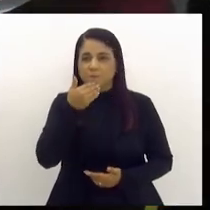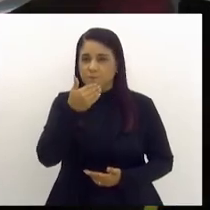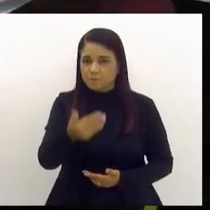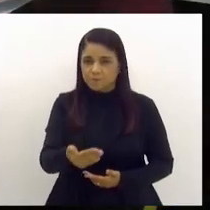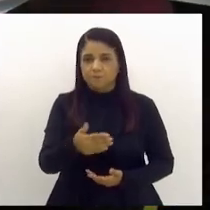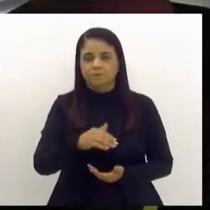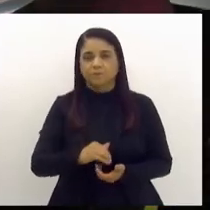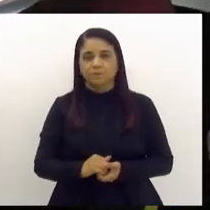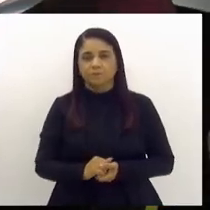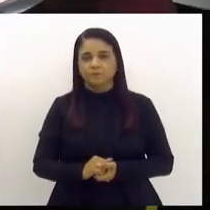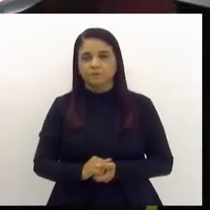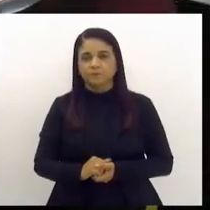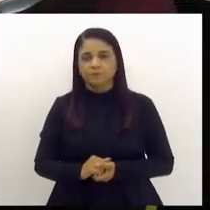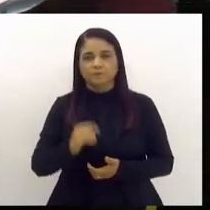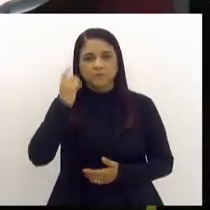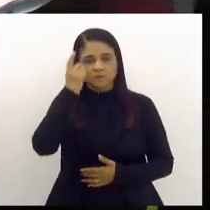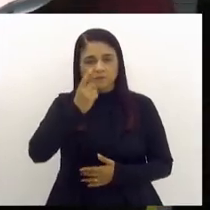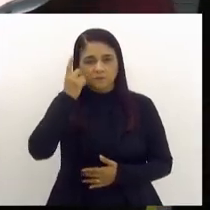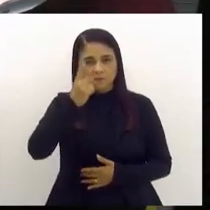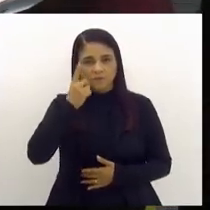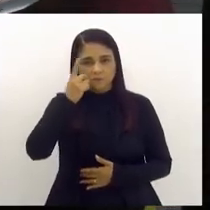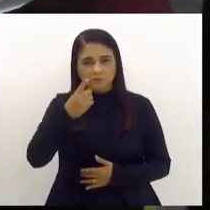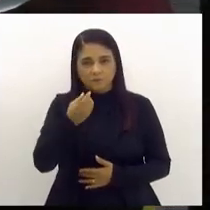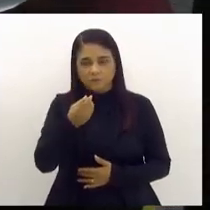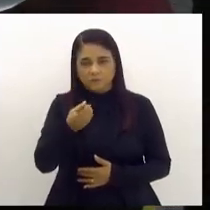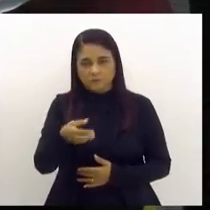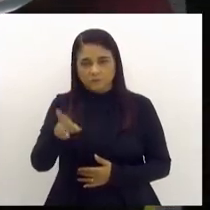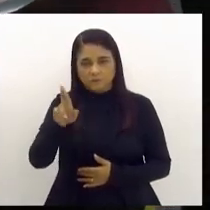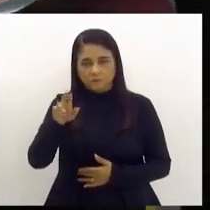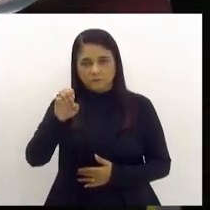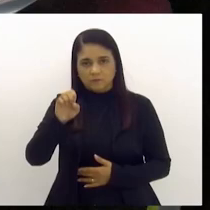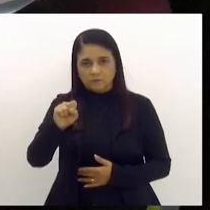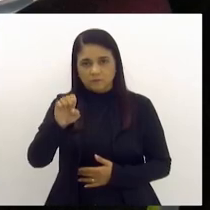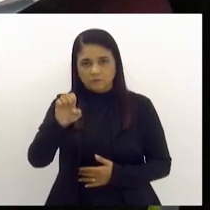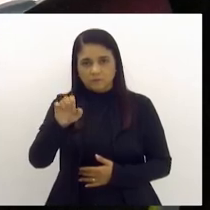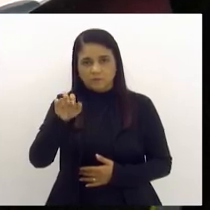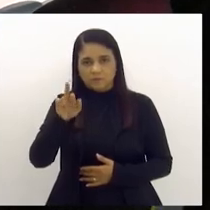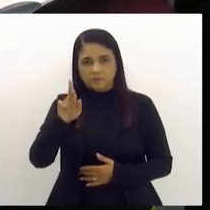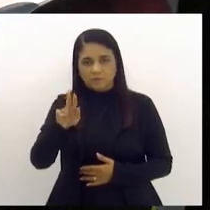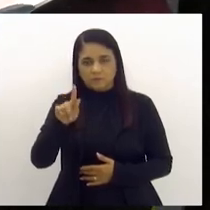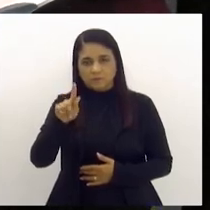solicitar ao deputado doutor Serginho,